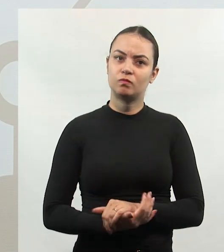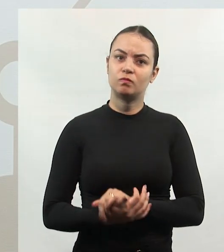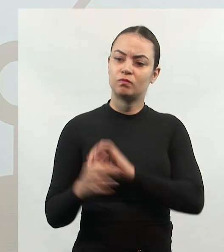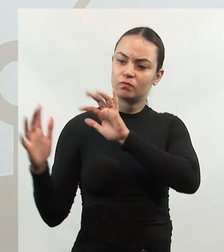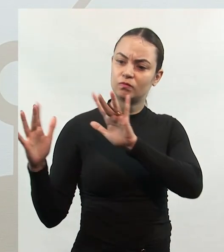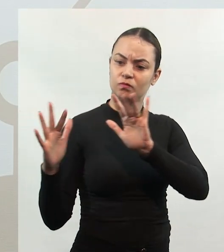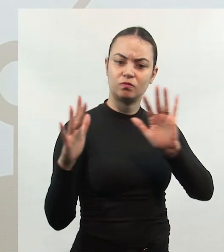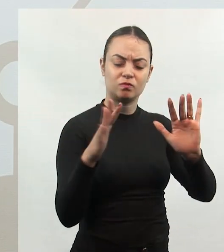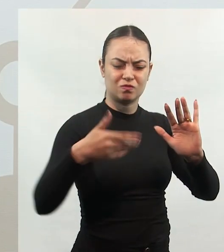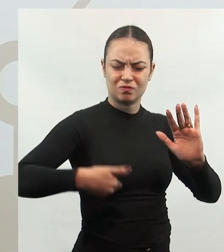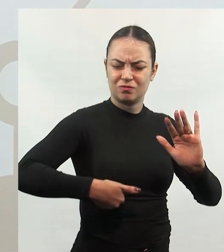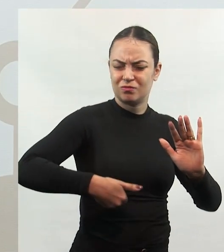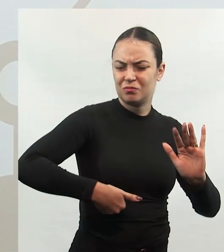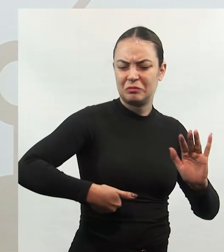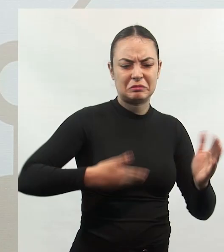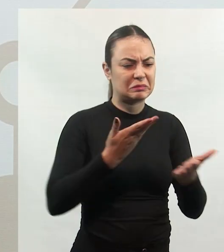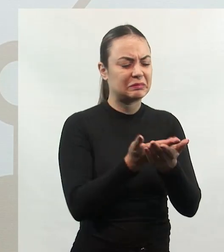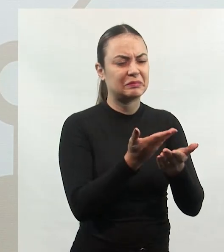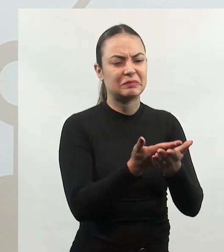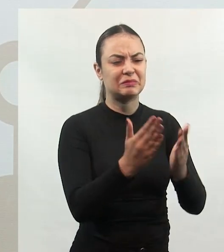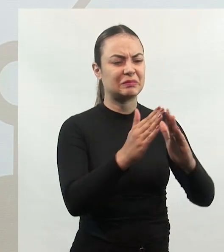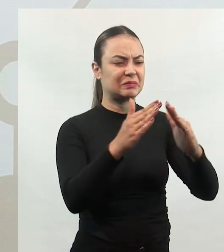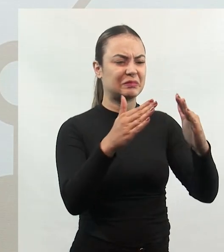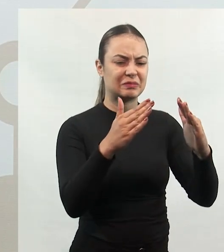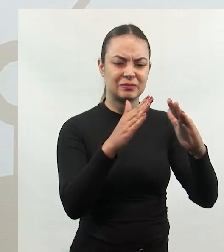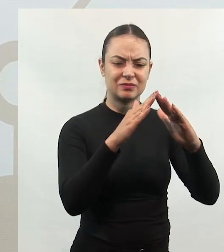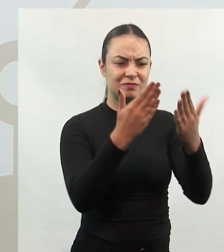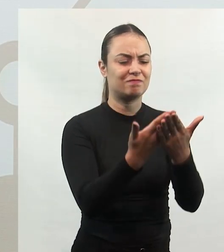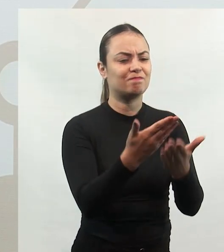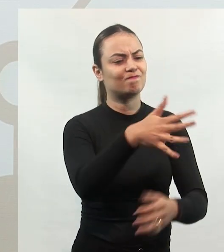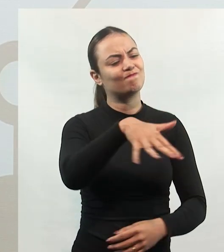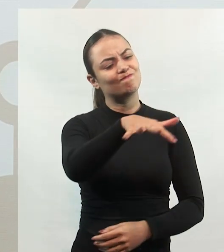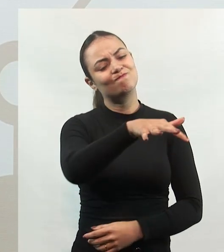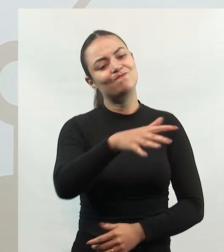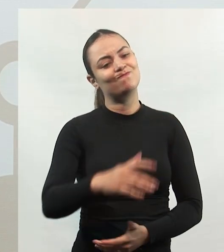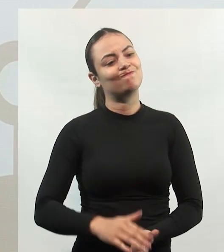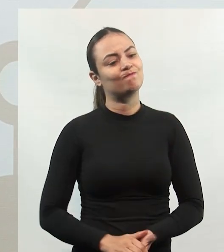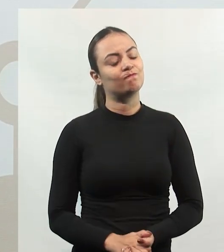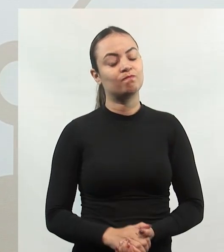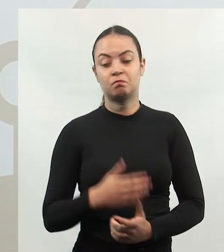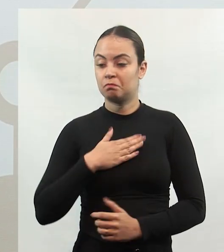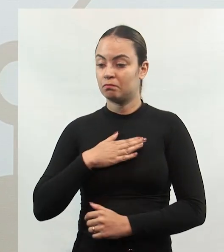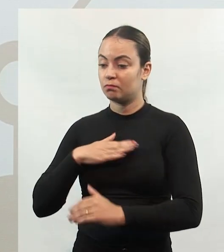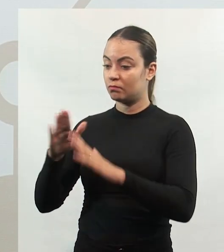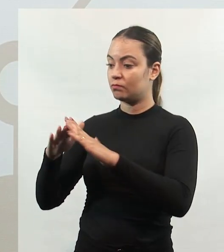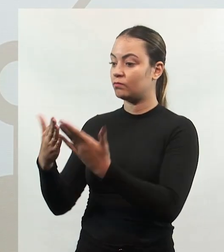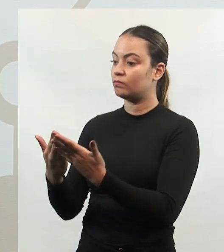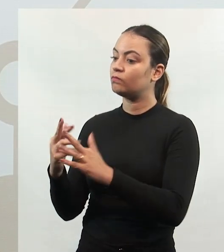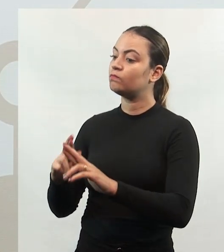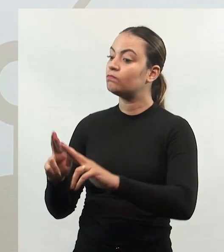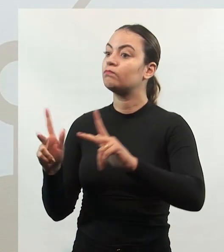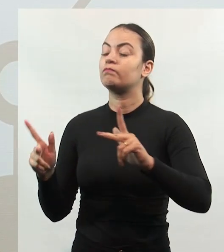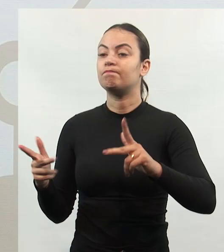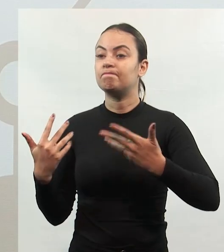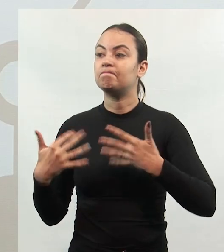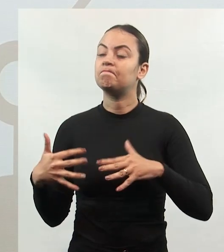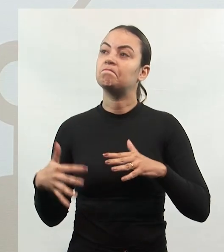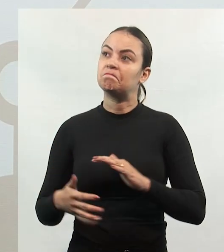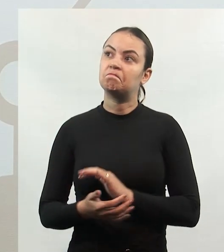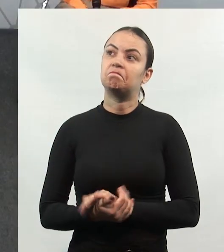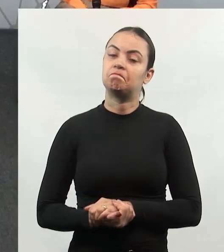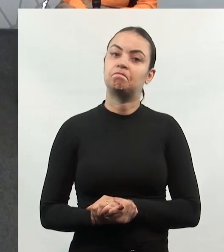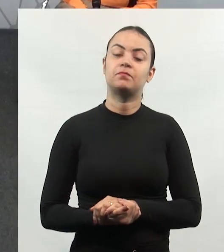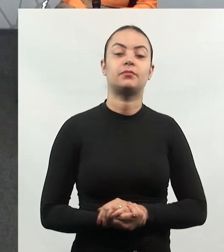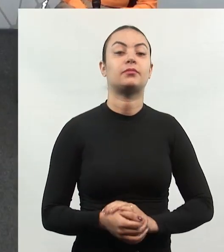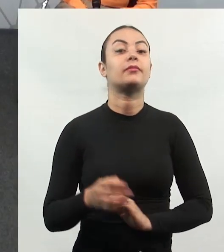eu perguntava o que está acontecendo, né? Criança desmaiando. Então, a gente tem que encarar uma realidade muito cedo, eu diria, porque,